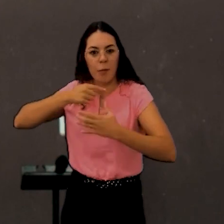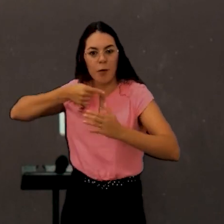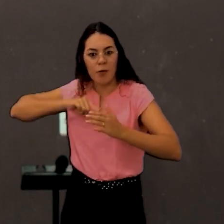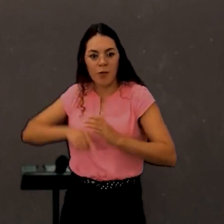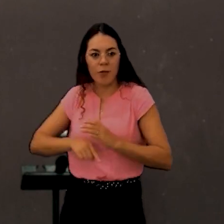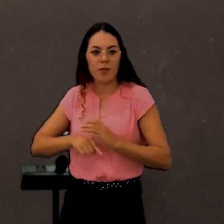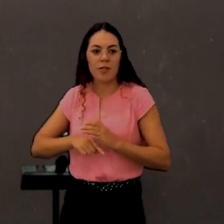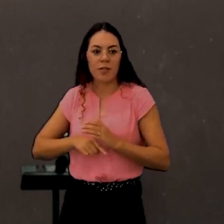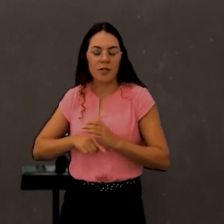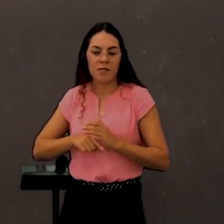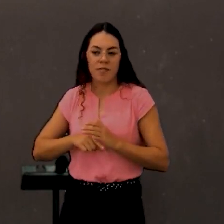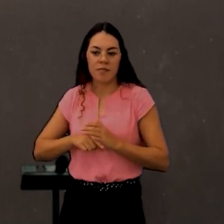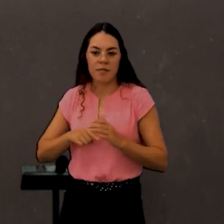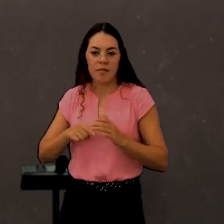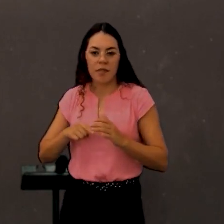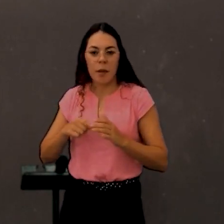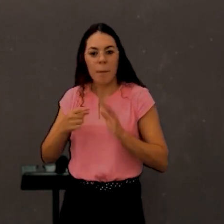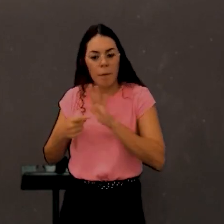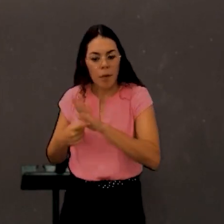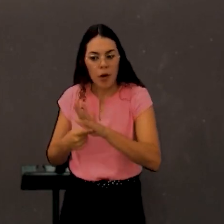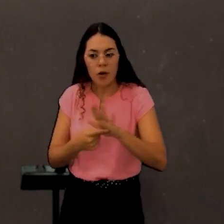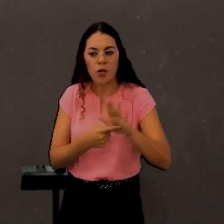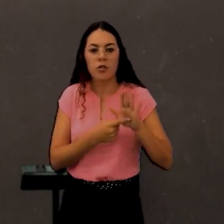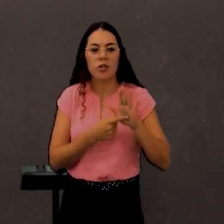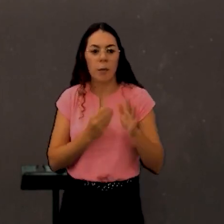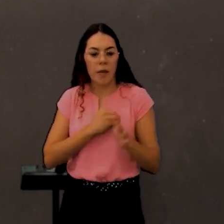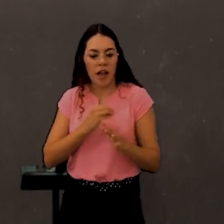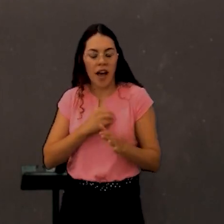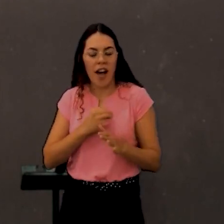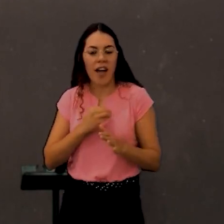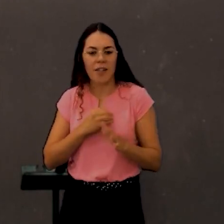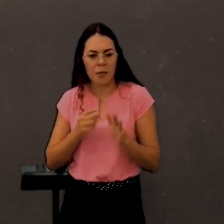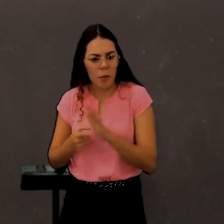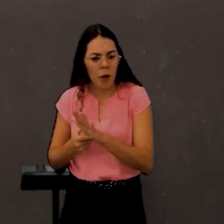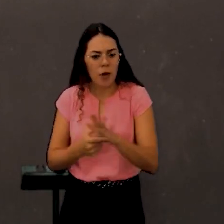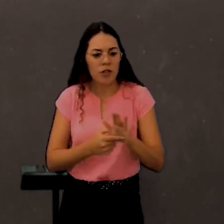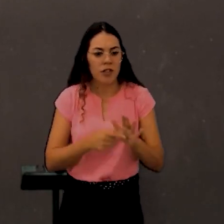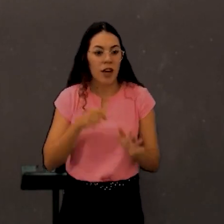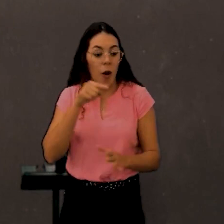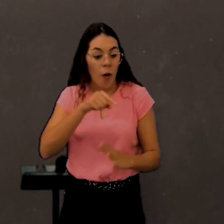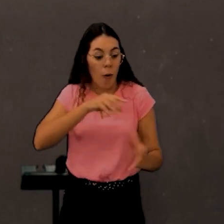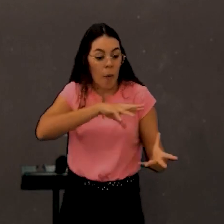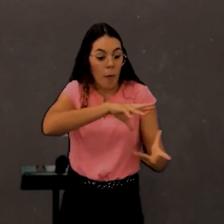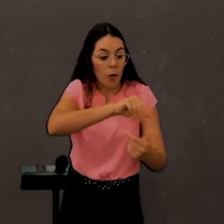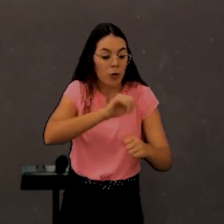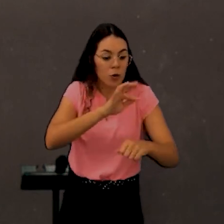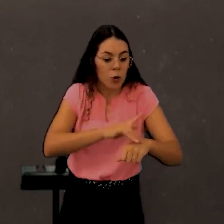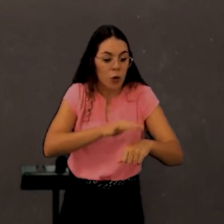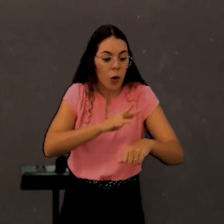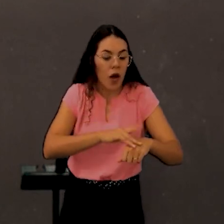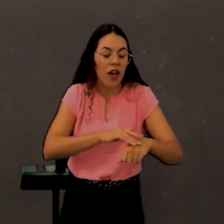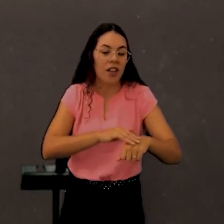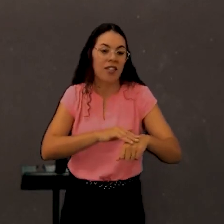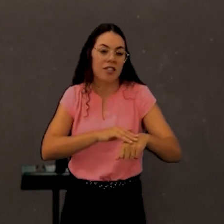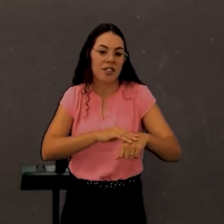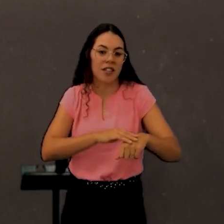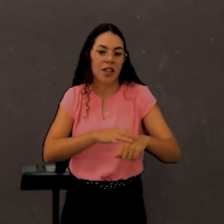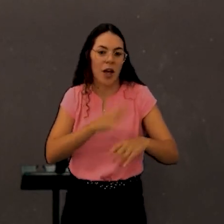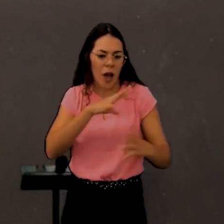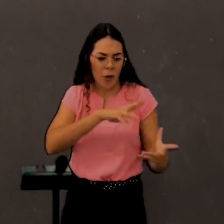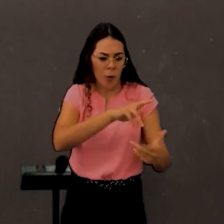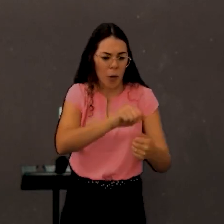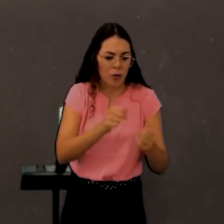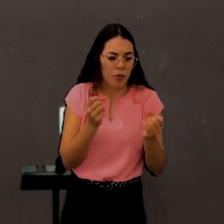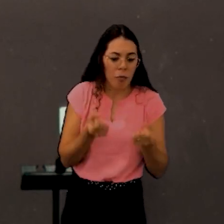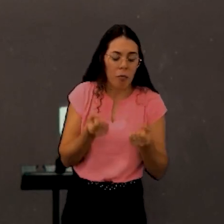ele é pregado, ele mostra para o homem a sua maldade. Quando ele é pregado, ele mostra para o mundo que o mundo está doente e o mundo não quer ouvir isso. Quando a